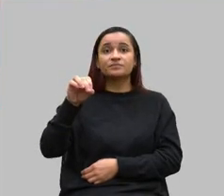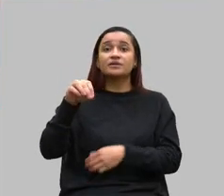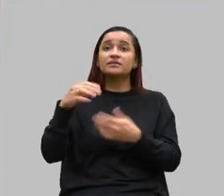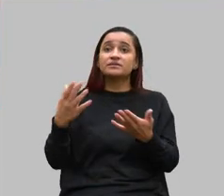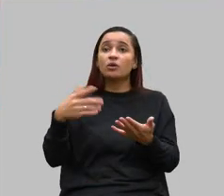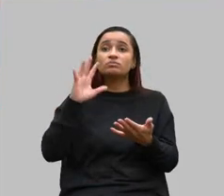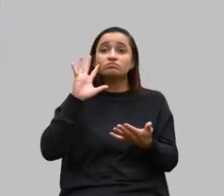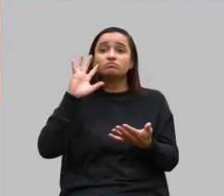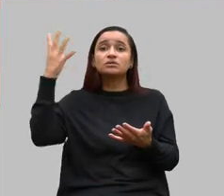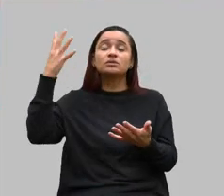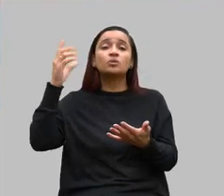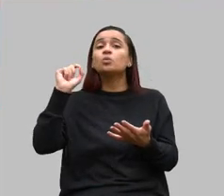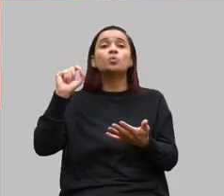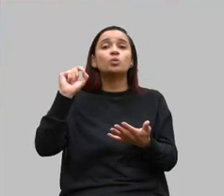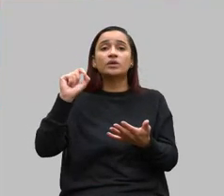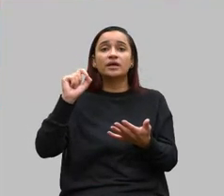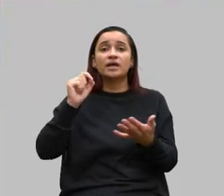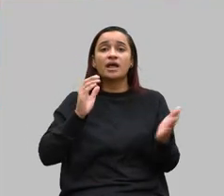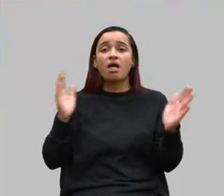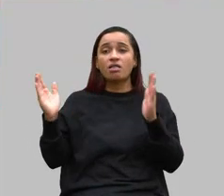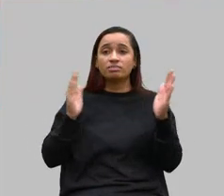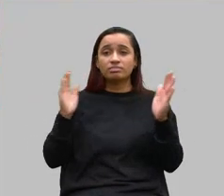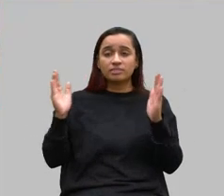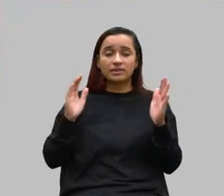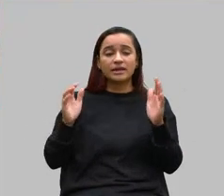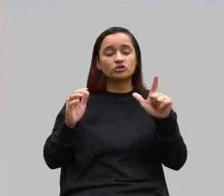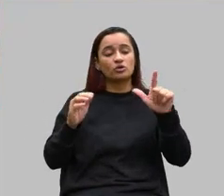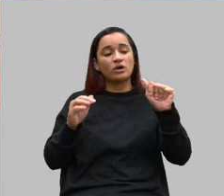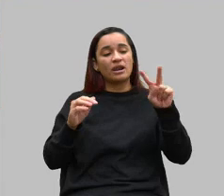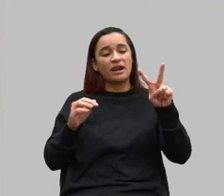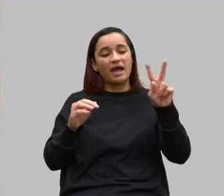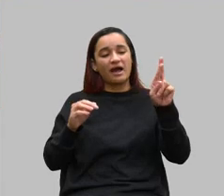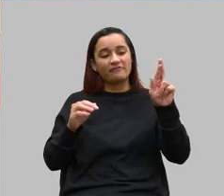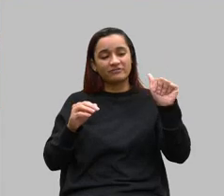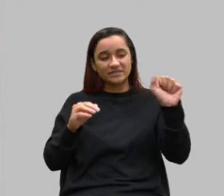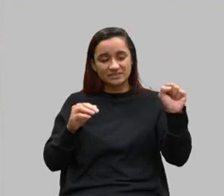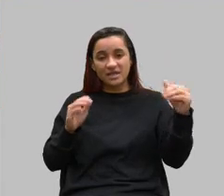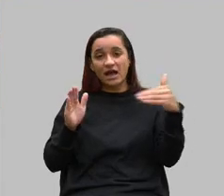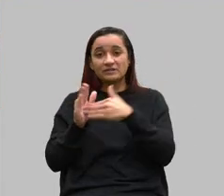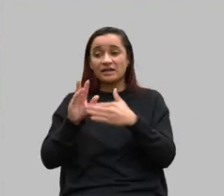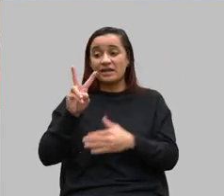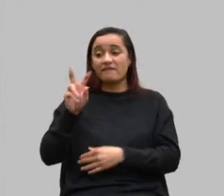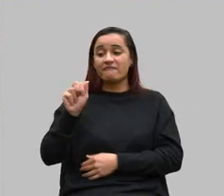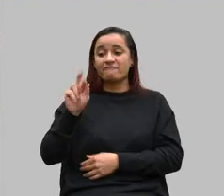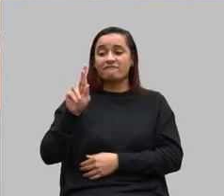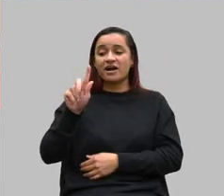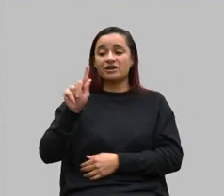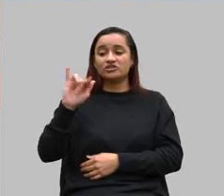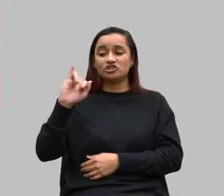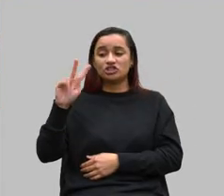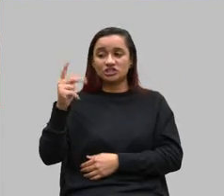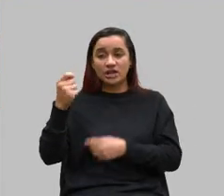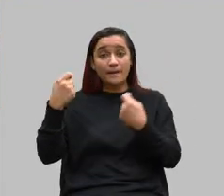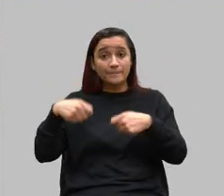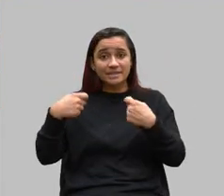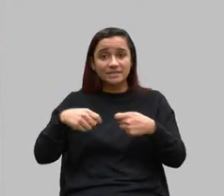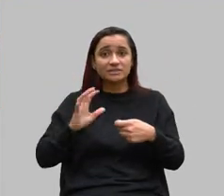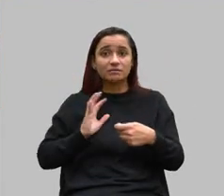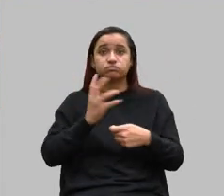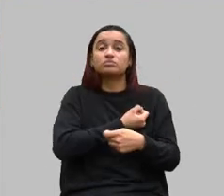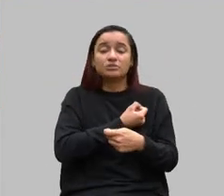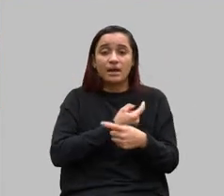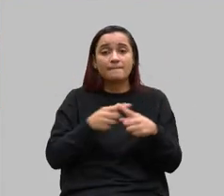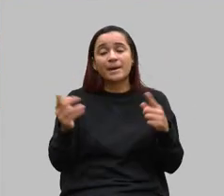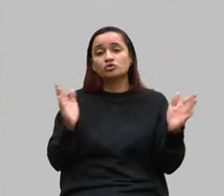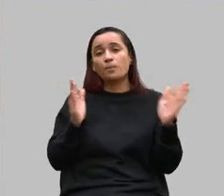determinado que o trecho entre Lavras e Varginha tinha que ser recuperado e o prazo já acabou